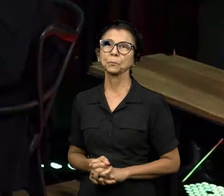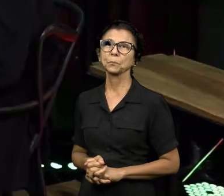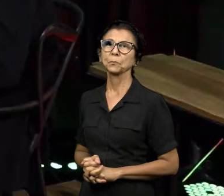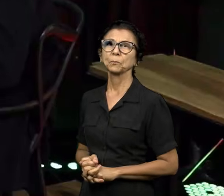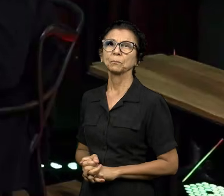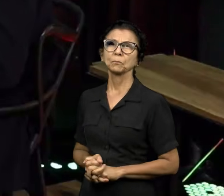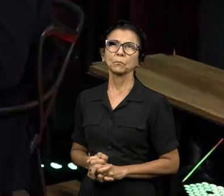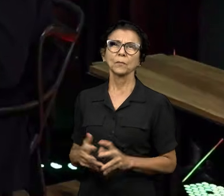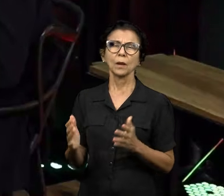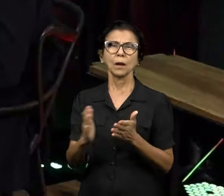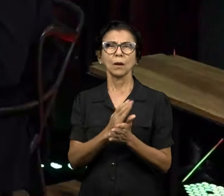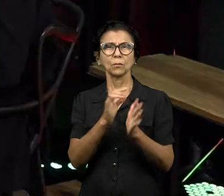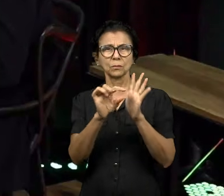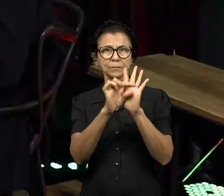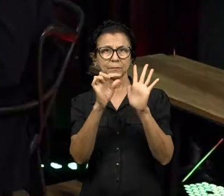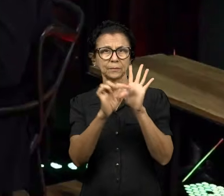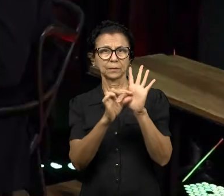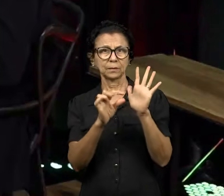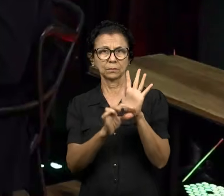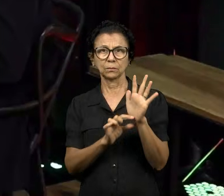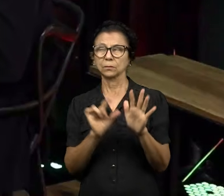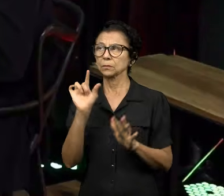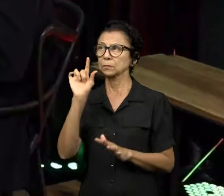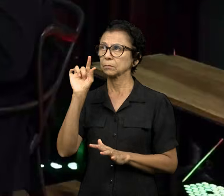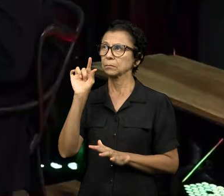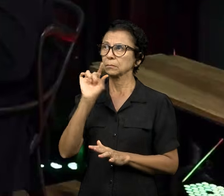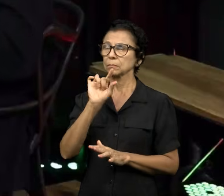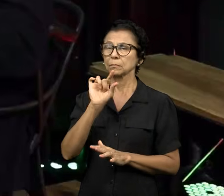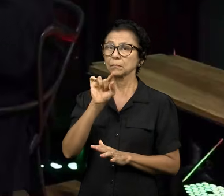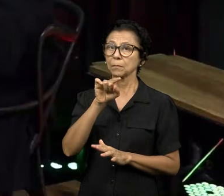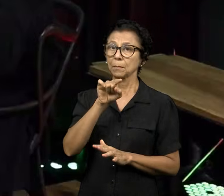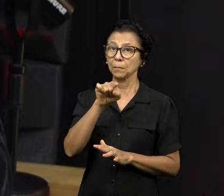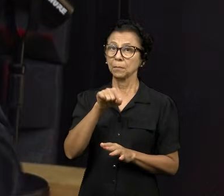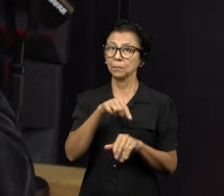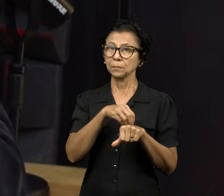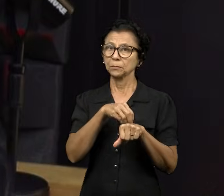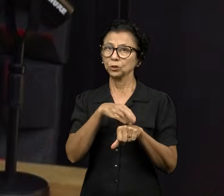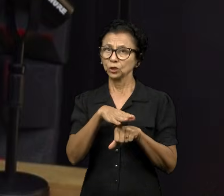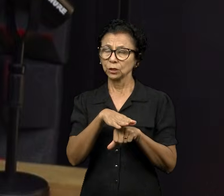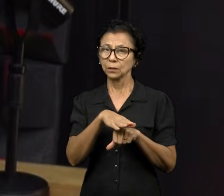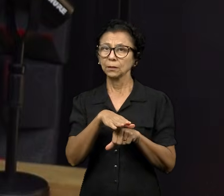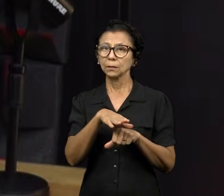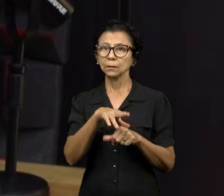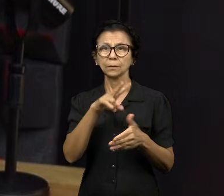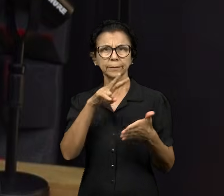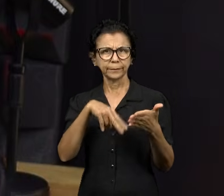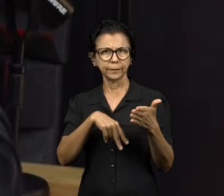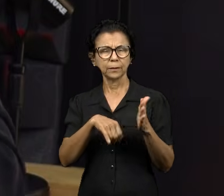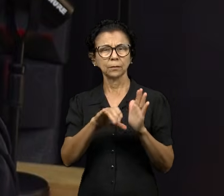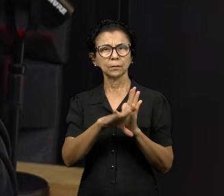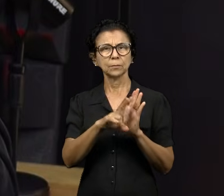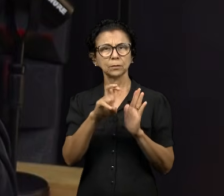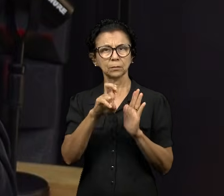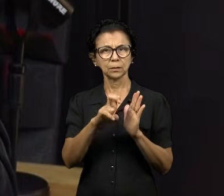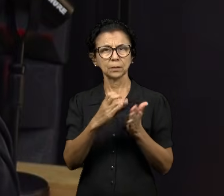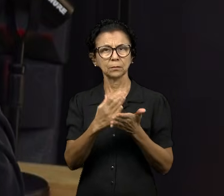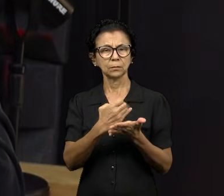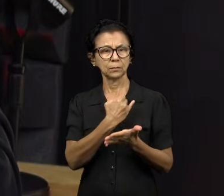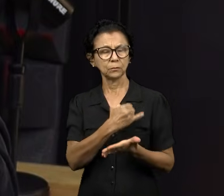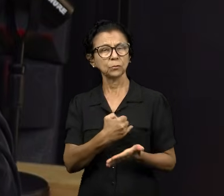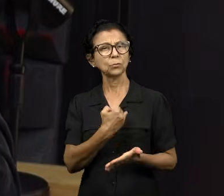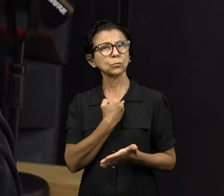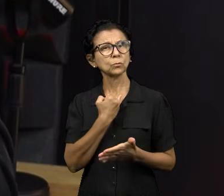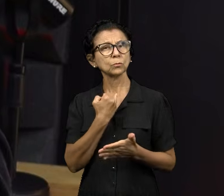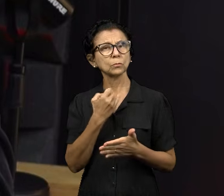nós escolhemos alguns versos aqui, mas até aconselhamos a todos que estão que leiam o capítulo 5 de